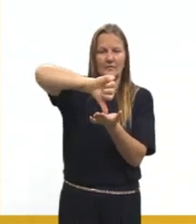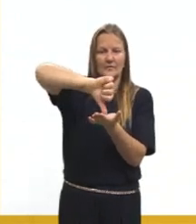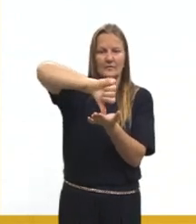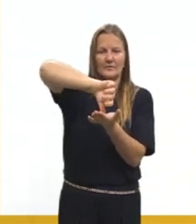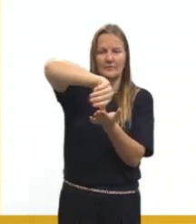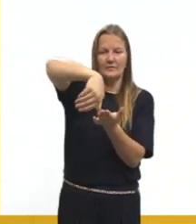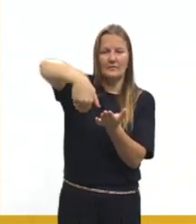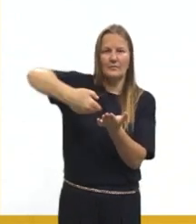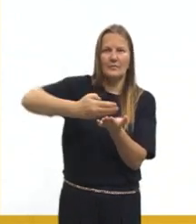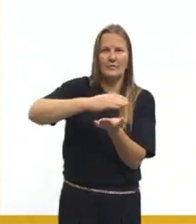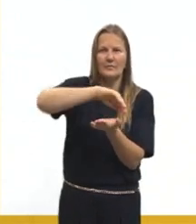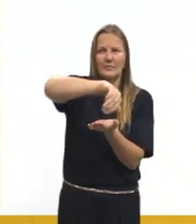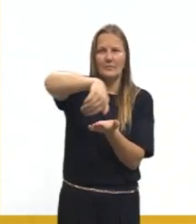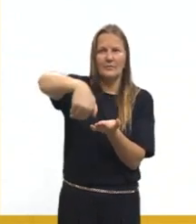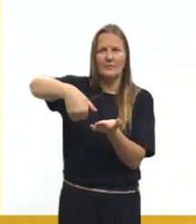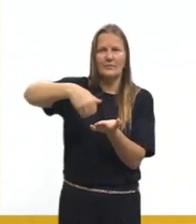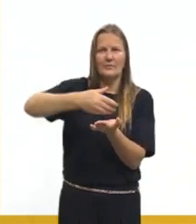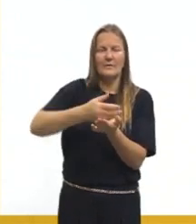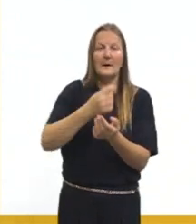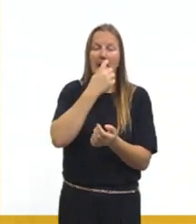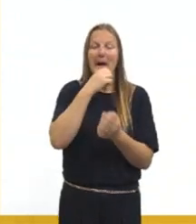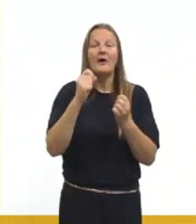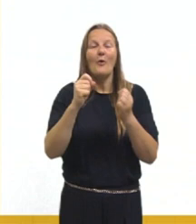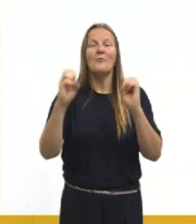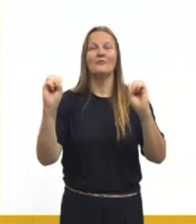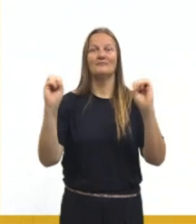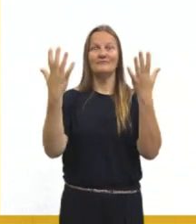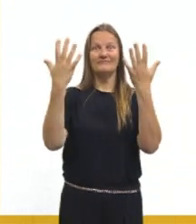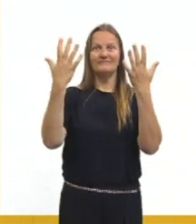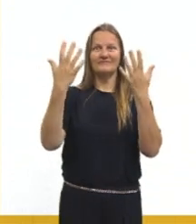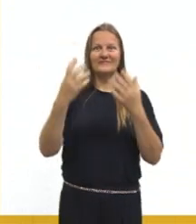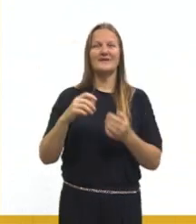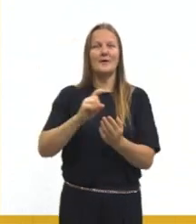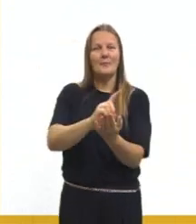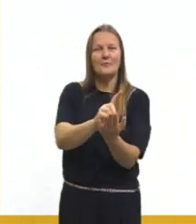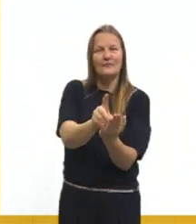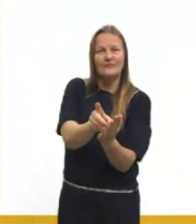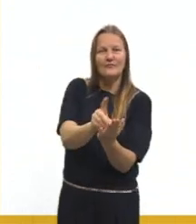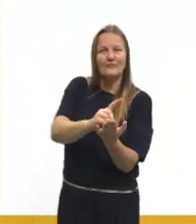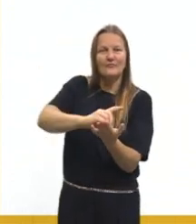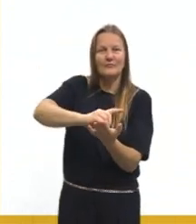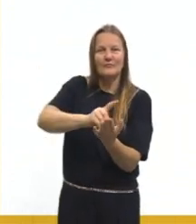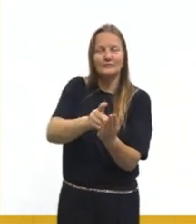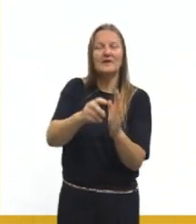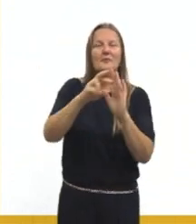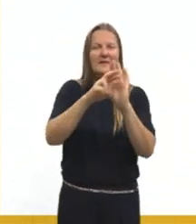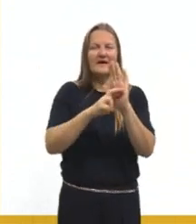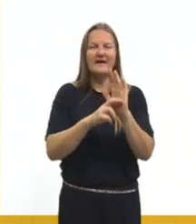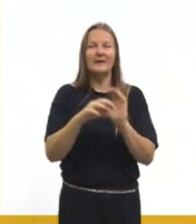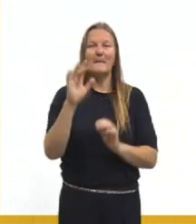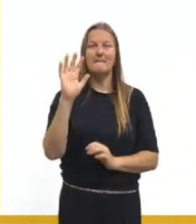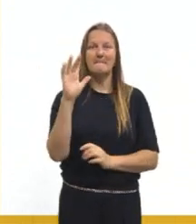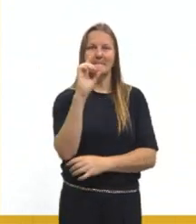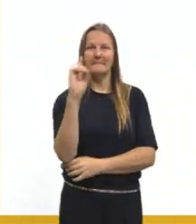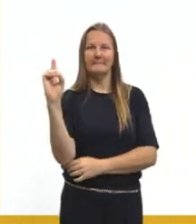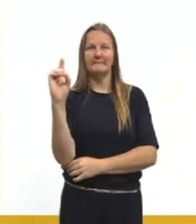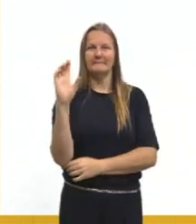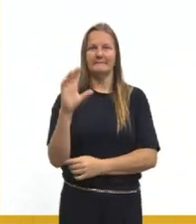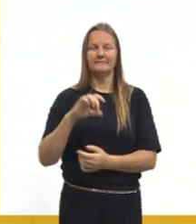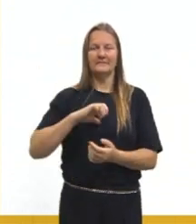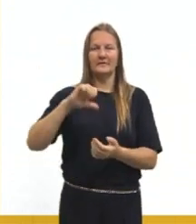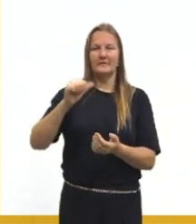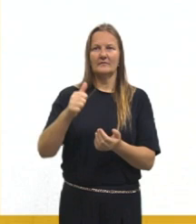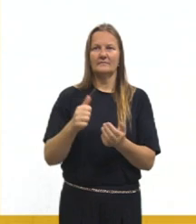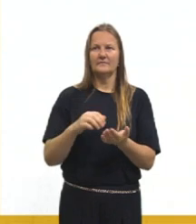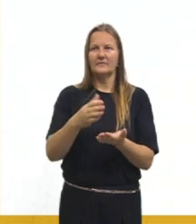que então geram esse fenômeno da bússola e é que a gente consegue né observar que a opção as opções que